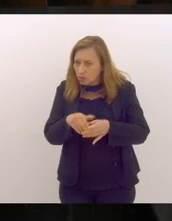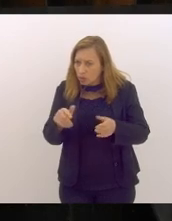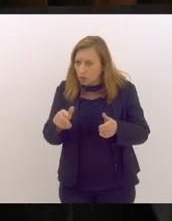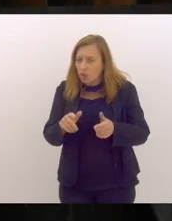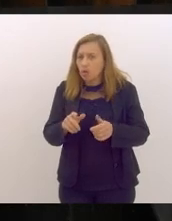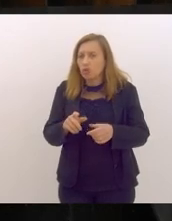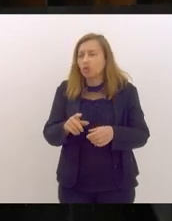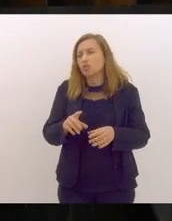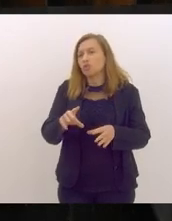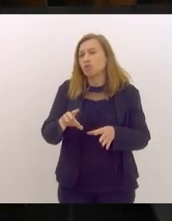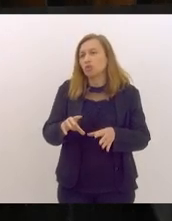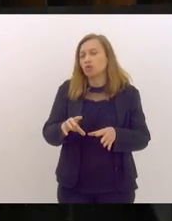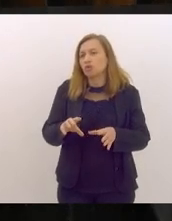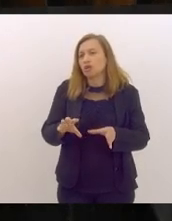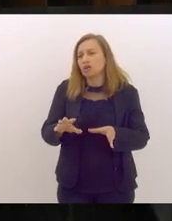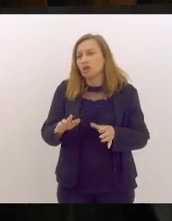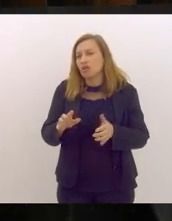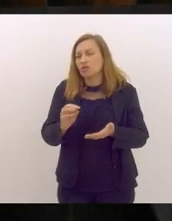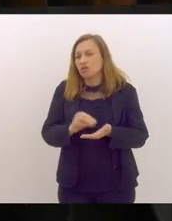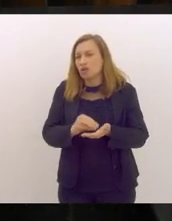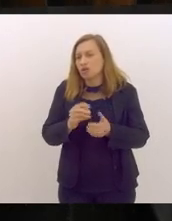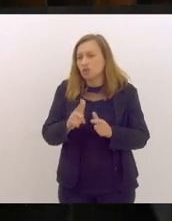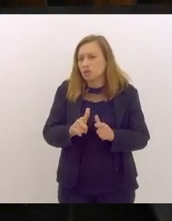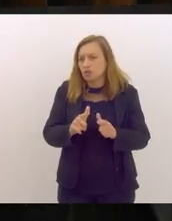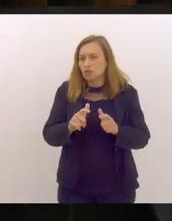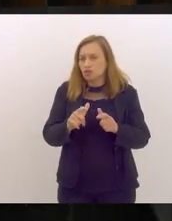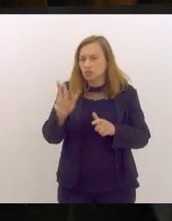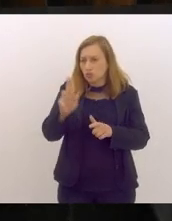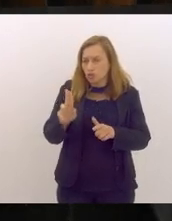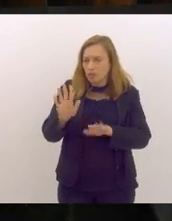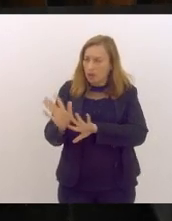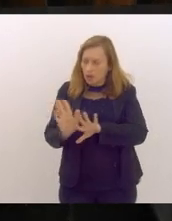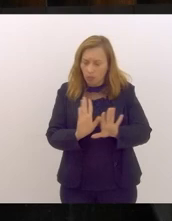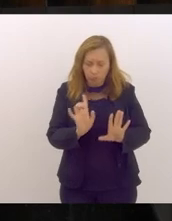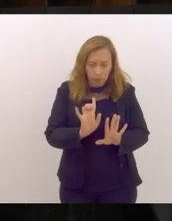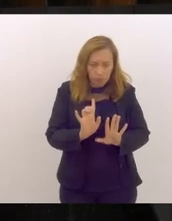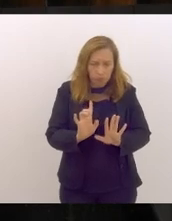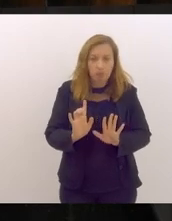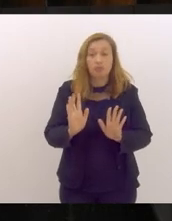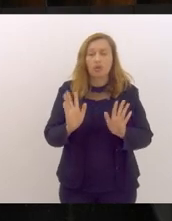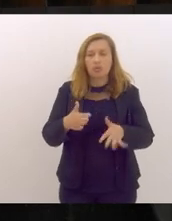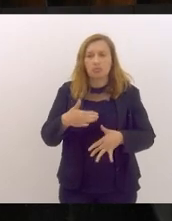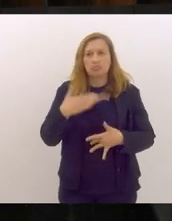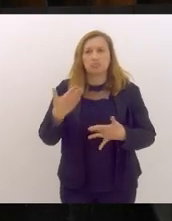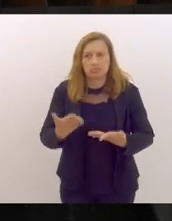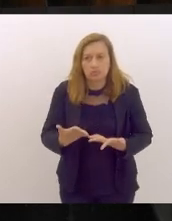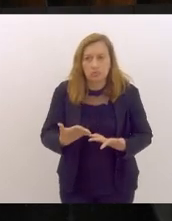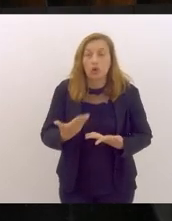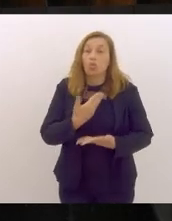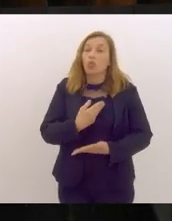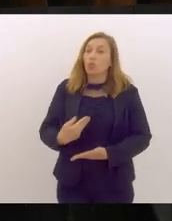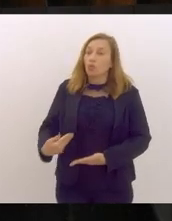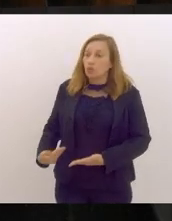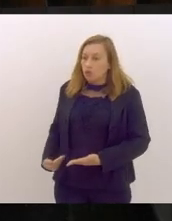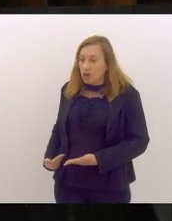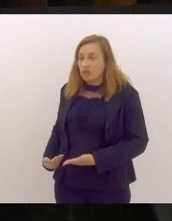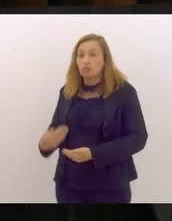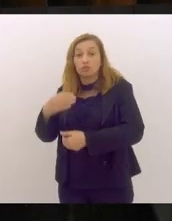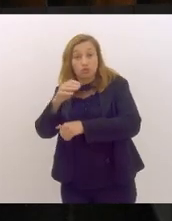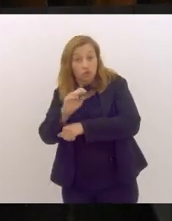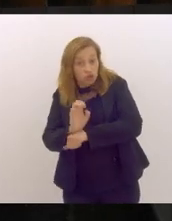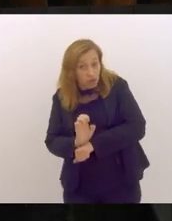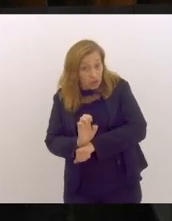universidade. E agora me surpreendo que o governo do